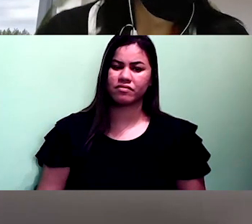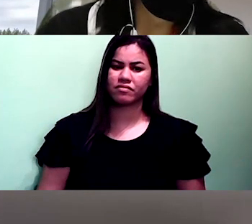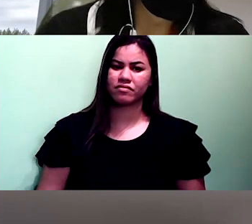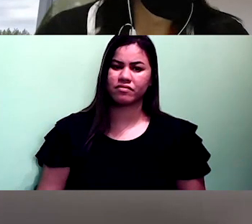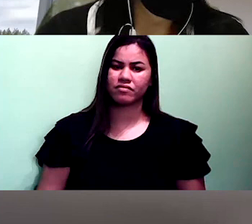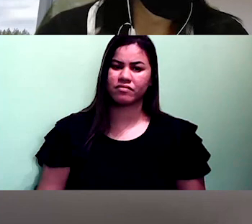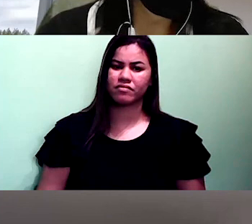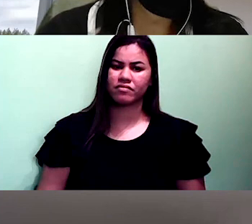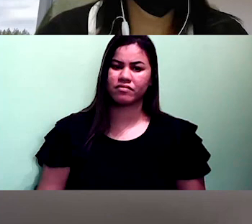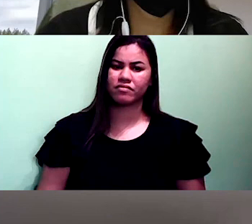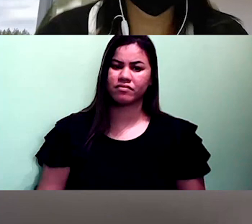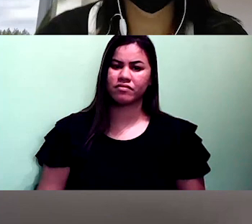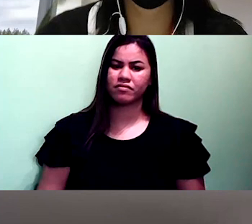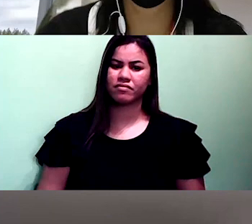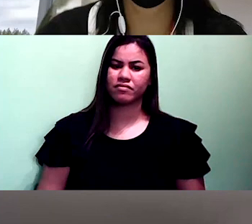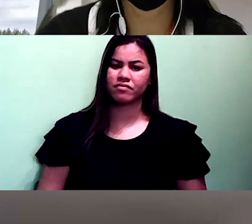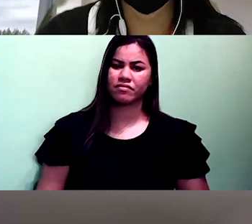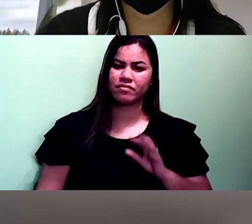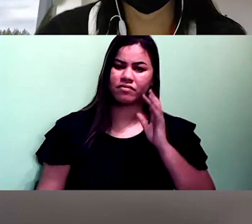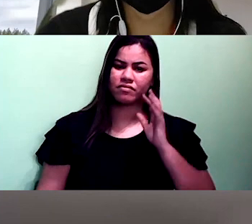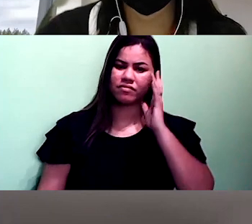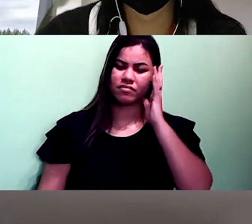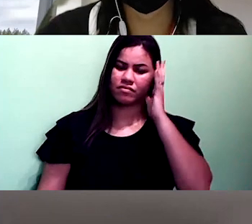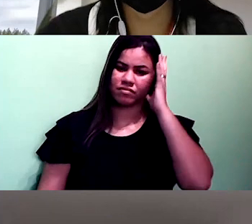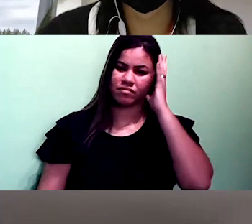Olha ele aí.